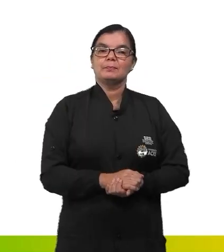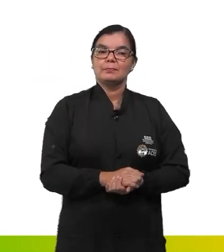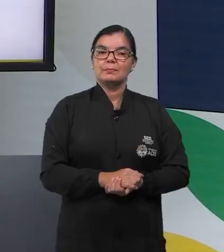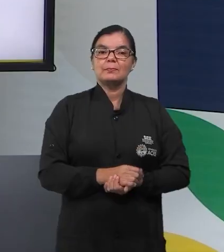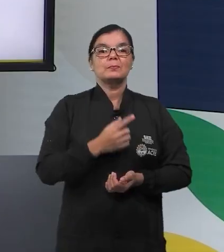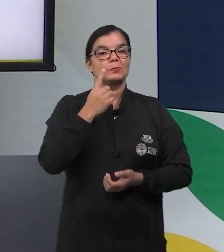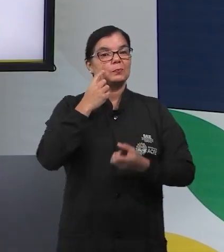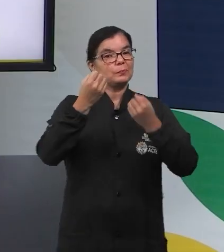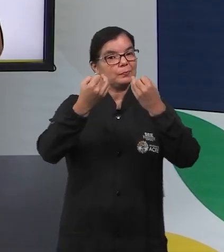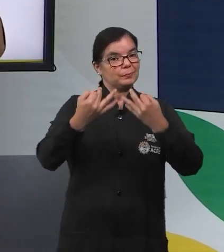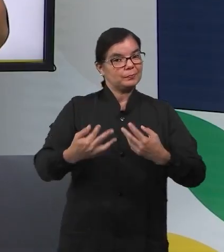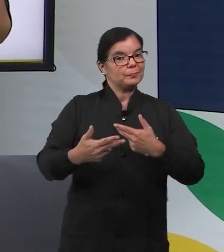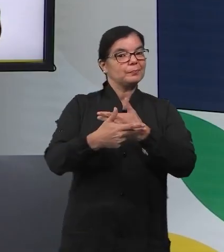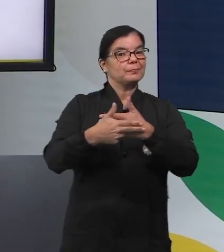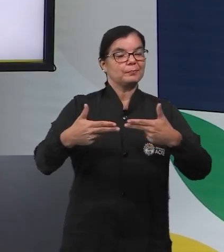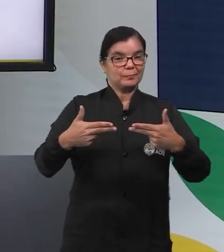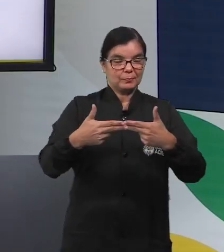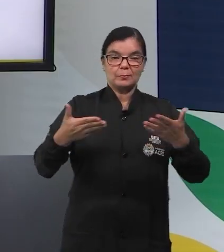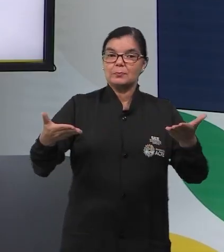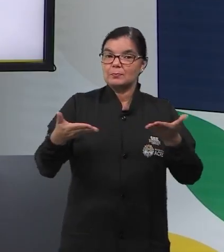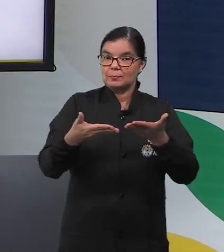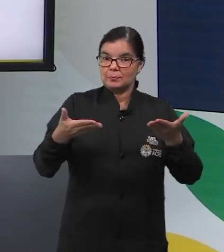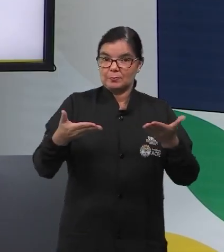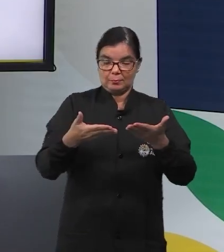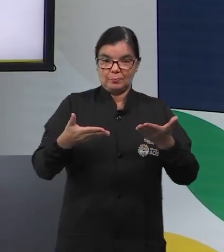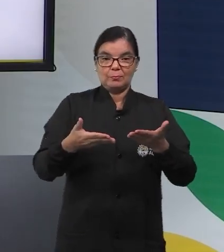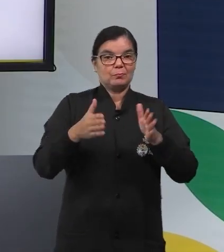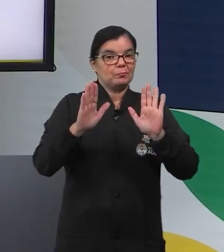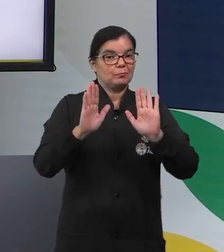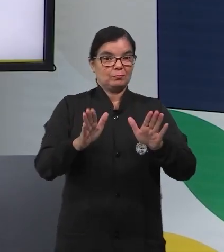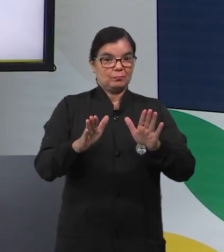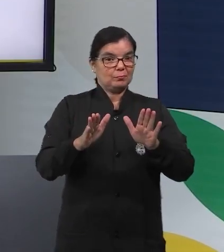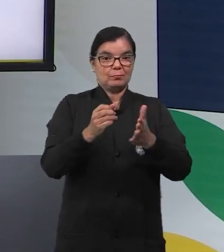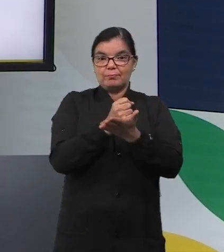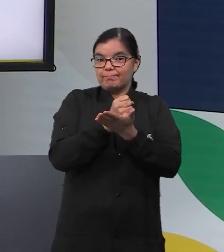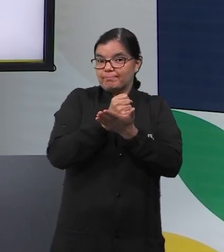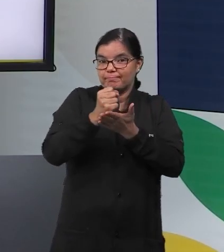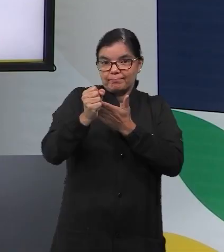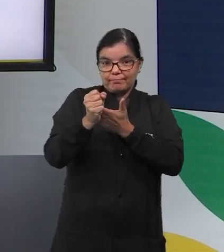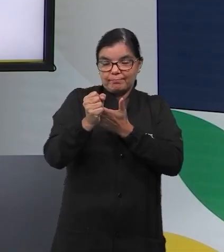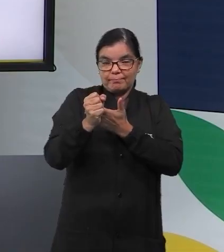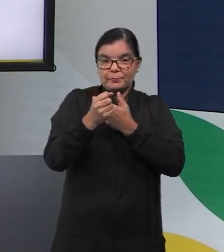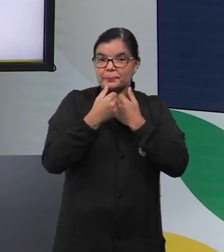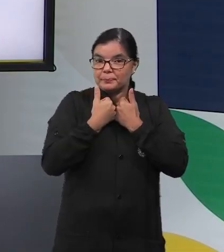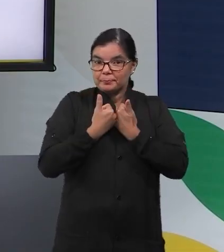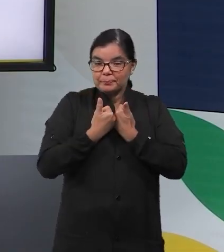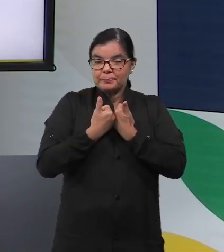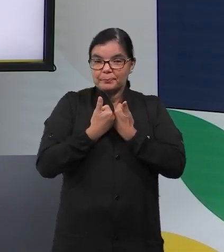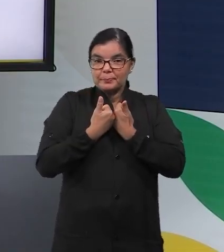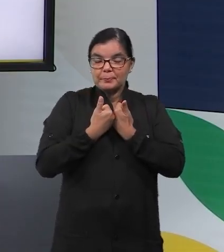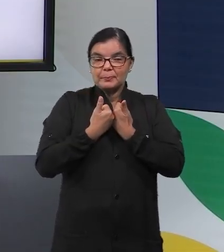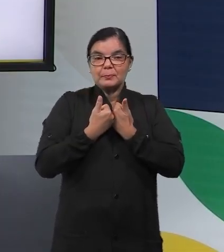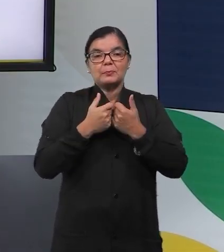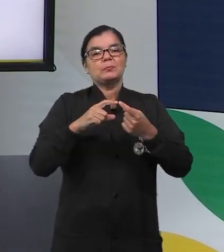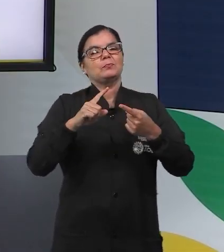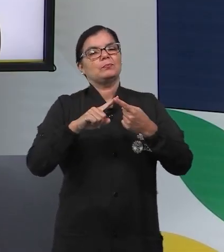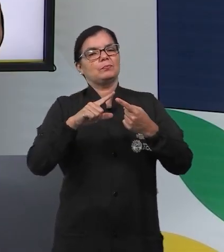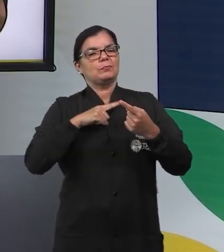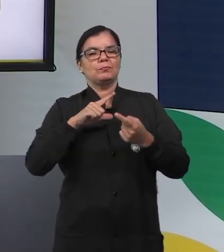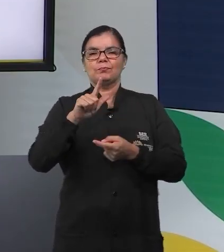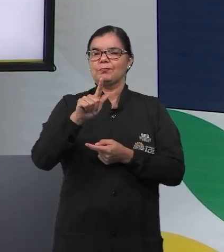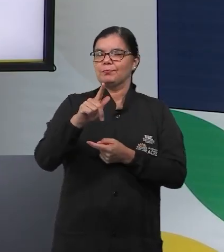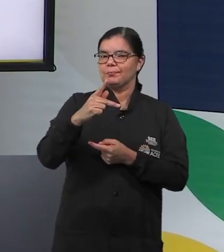vou abordar aqui coisas que são hoje já extremamente ultrapassadas. Tudo bem? Hoje já temos o